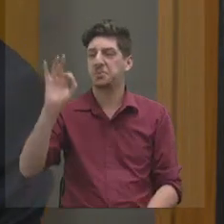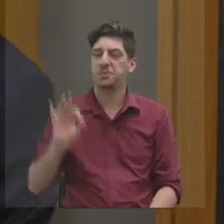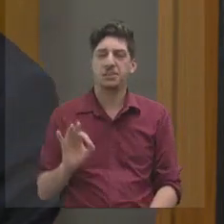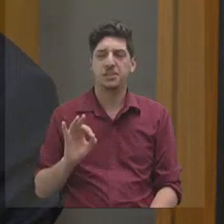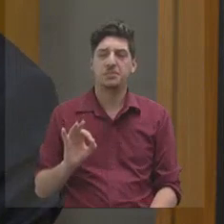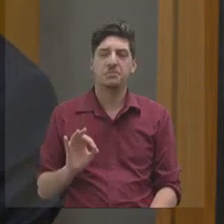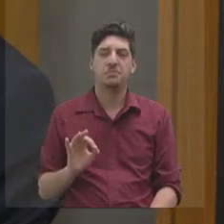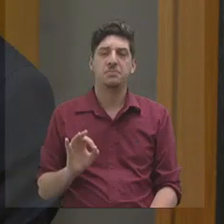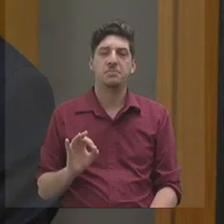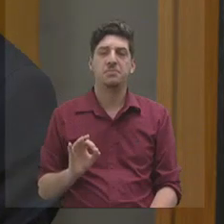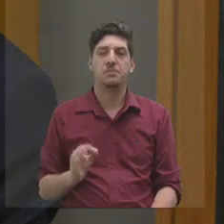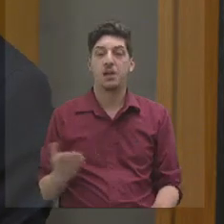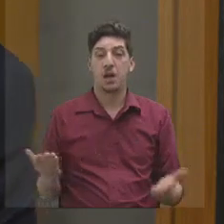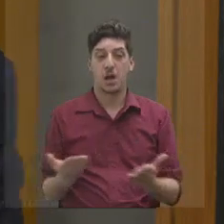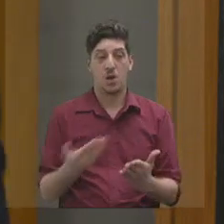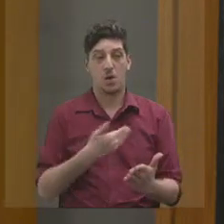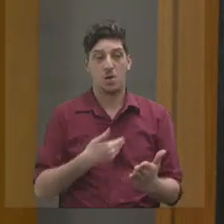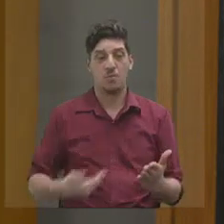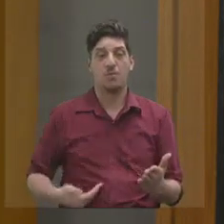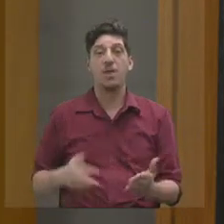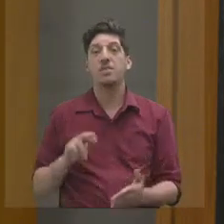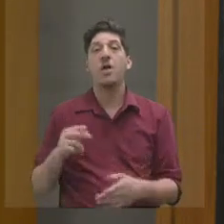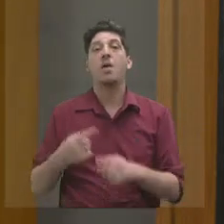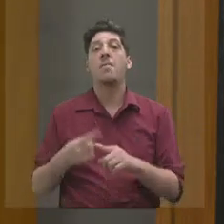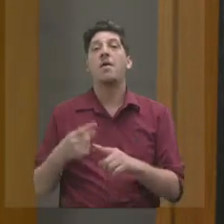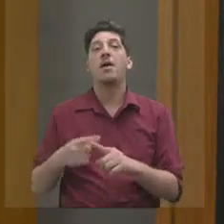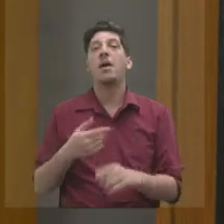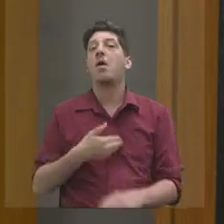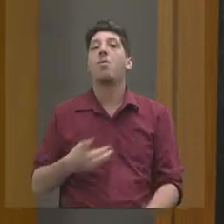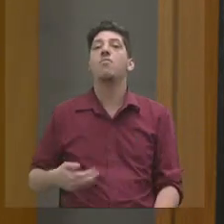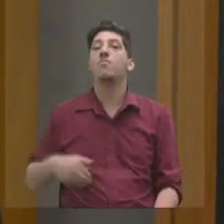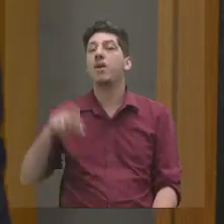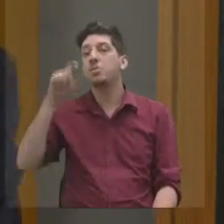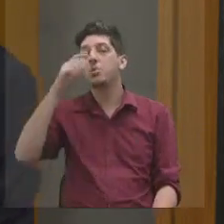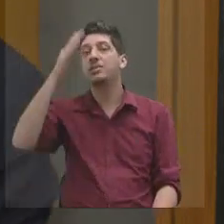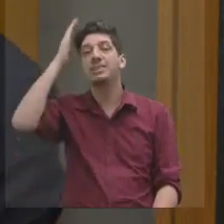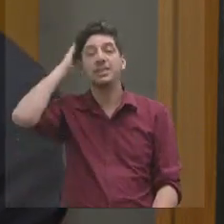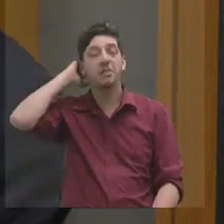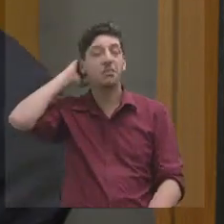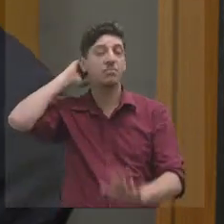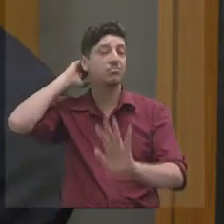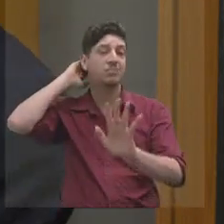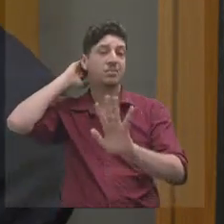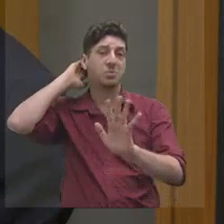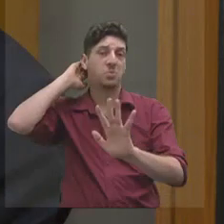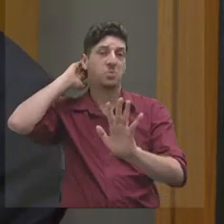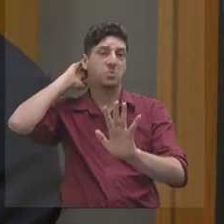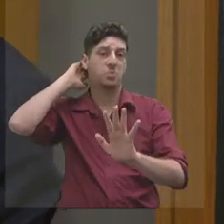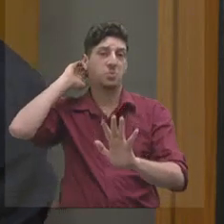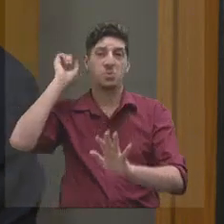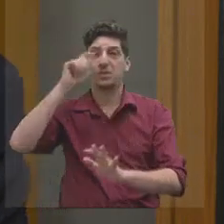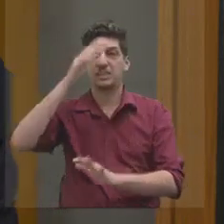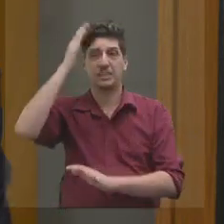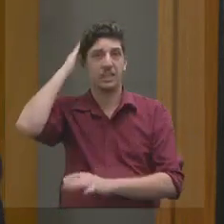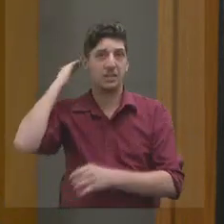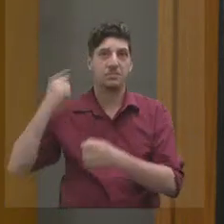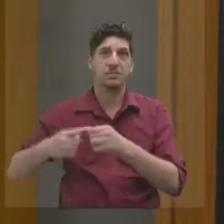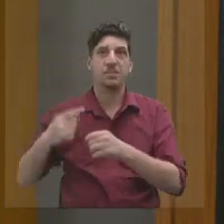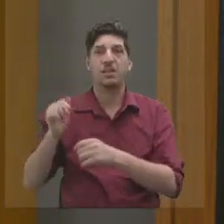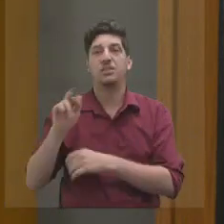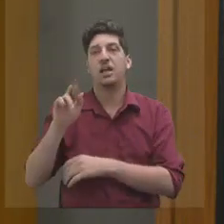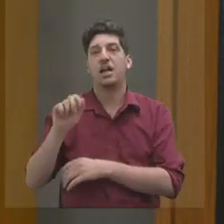governo atual e não é porque é o governo do governador Zema que é da Cidade de Araxá que é meu